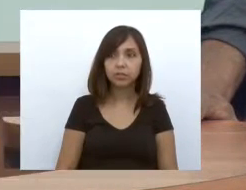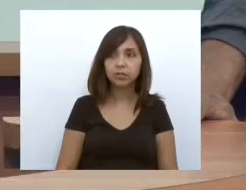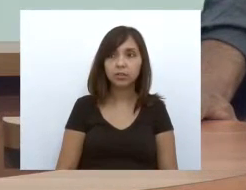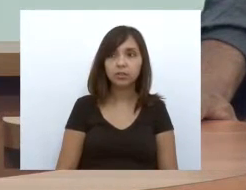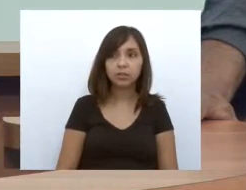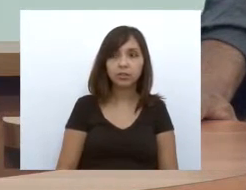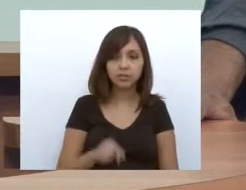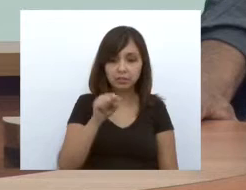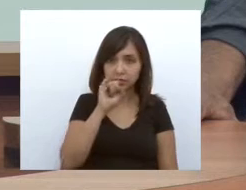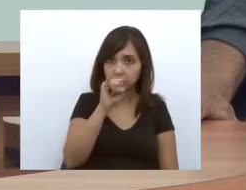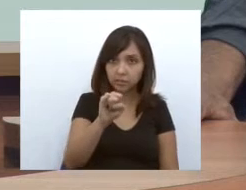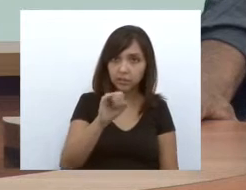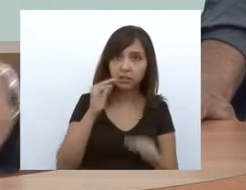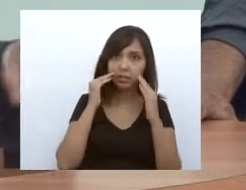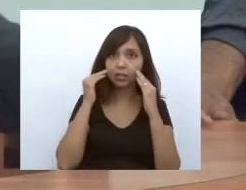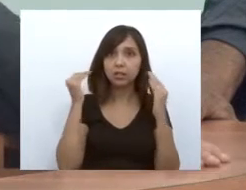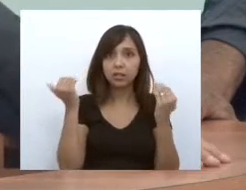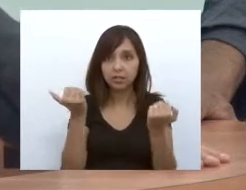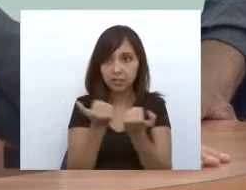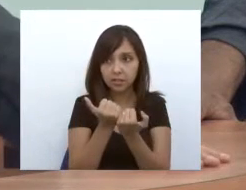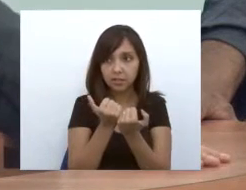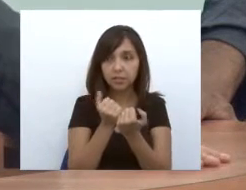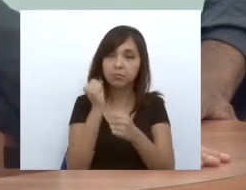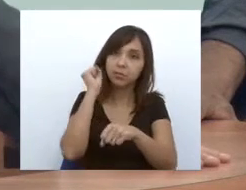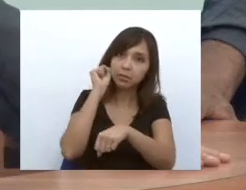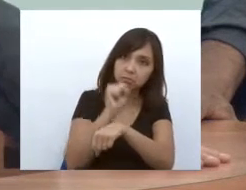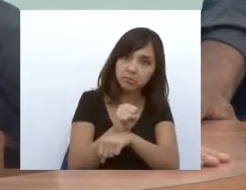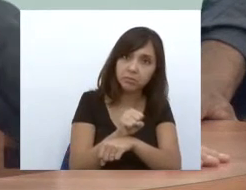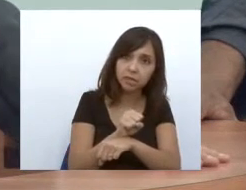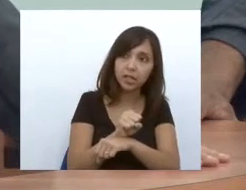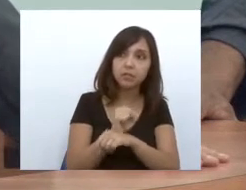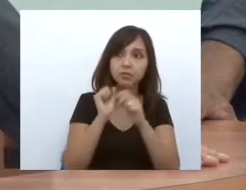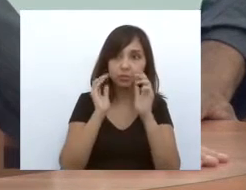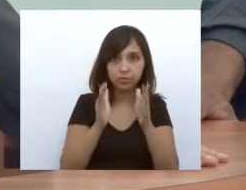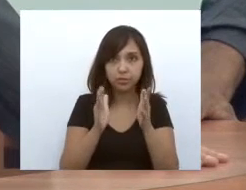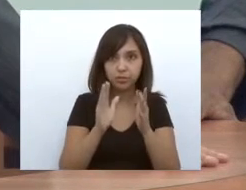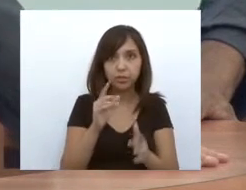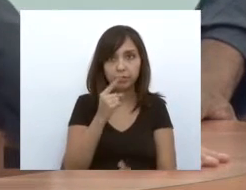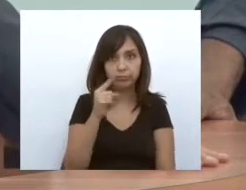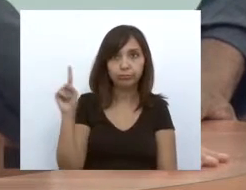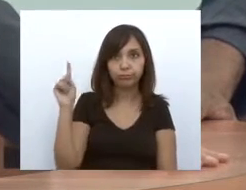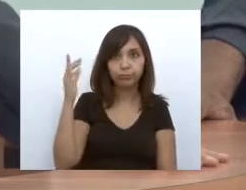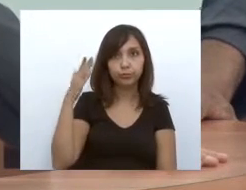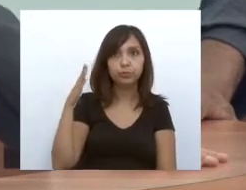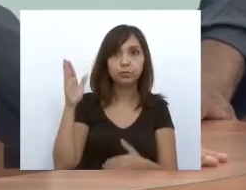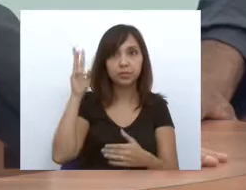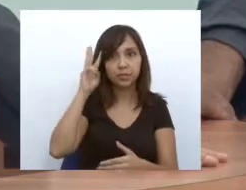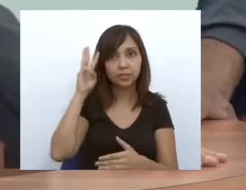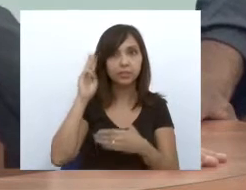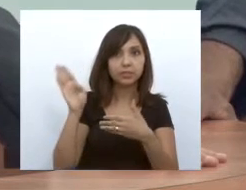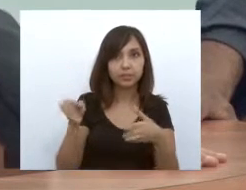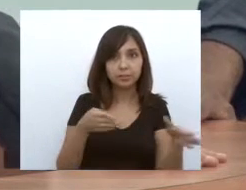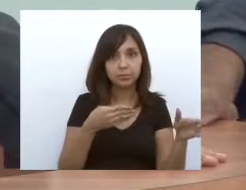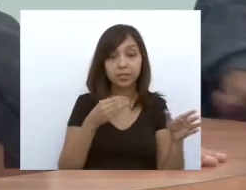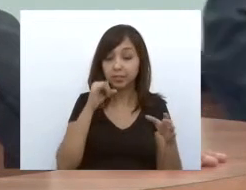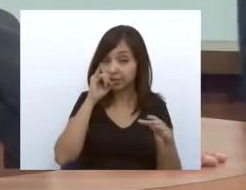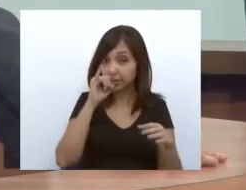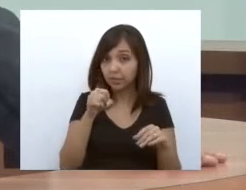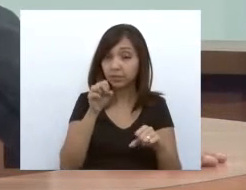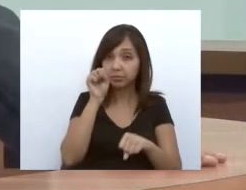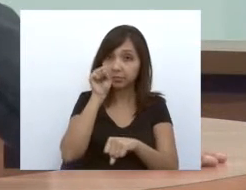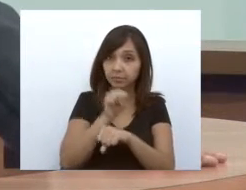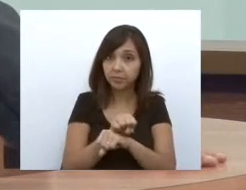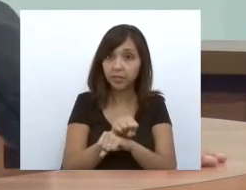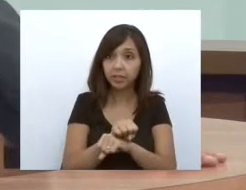Se a Câmara teve sua paralisação, já falei na última sessão, se a Câmara teve sua